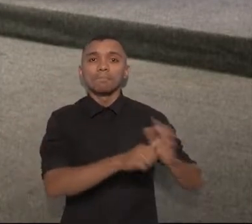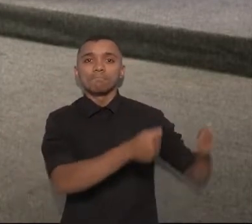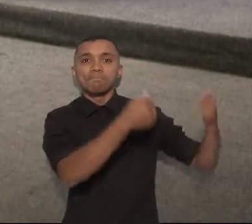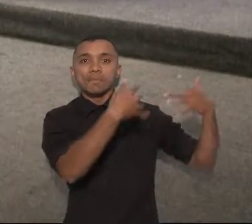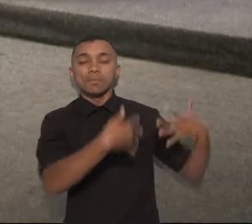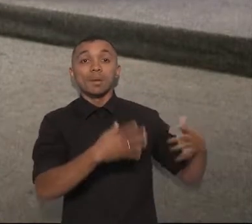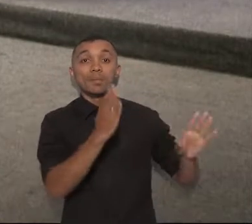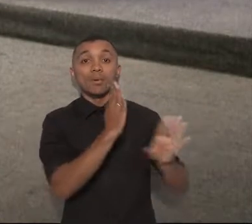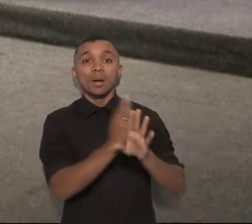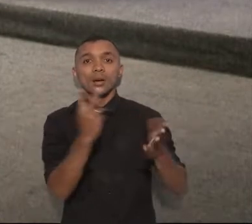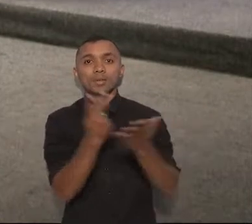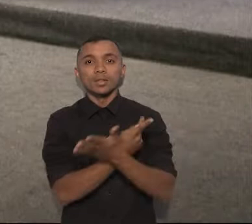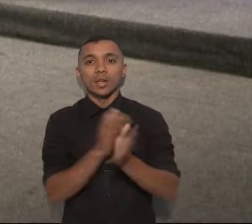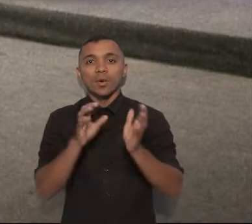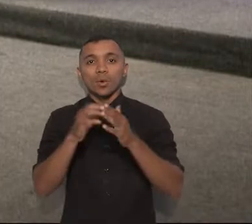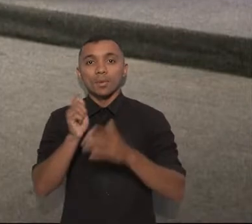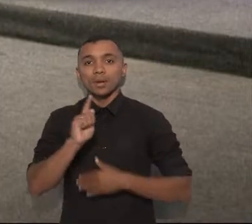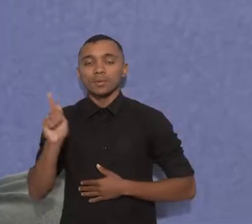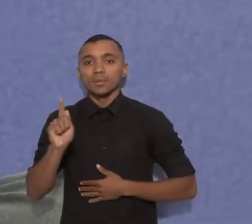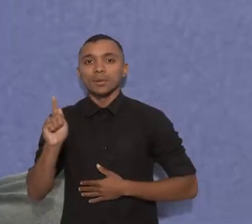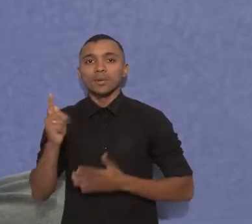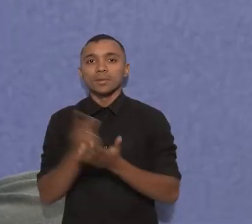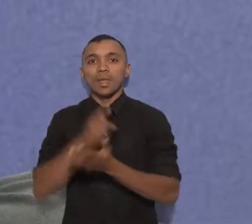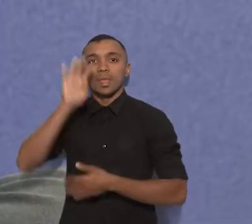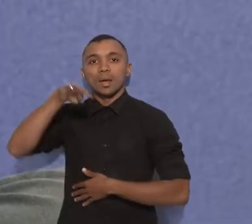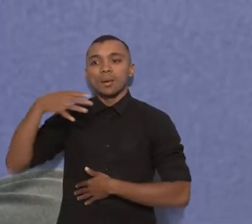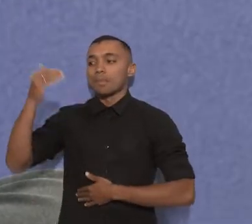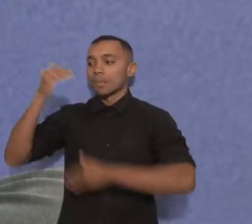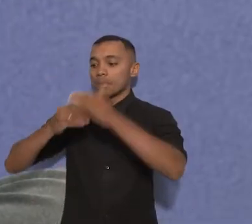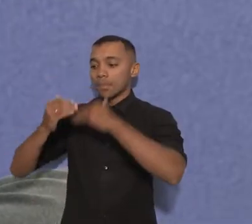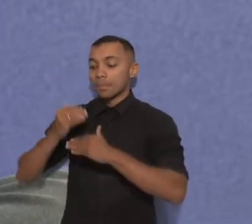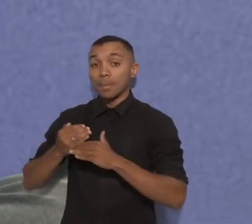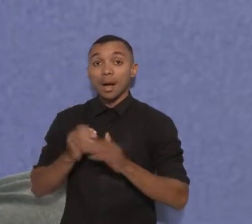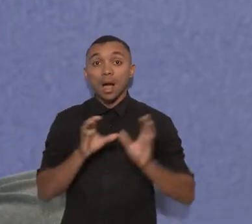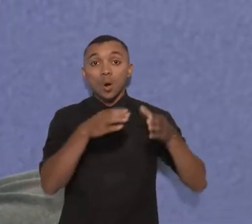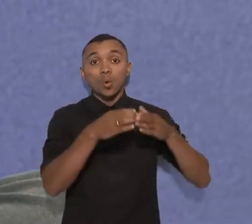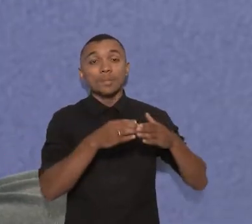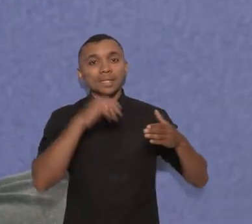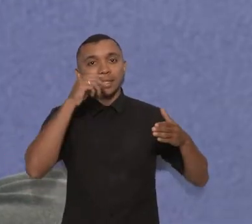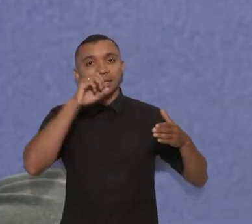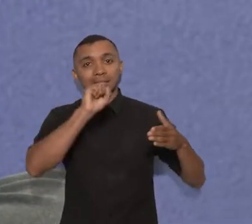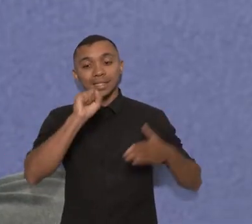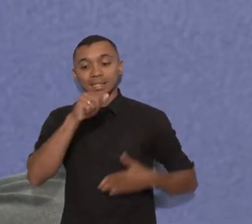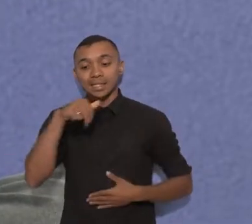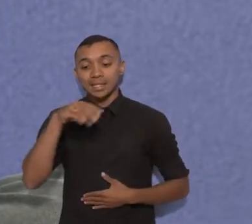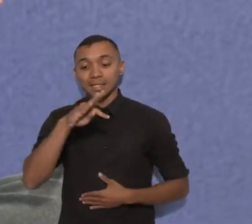falando foi quando o Grêmio perdeu uma classificação na Copa do Brasil. Exatamente. Contra o Santos, por causa exatamente. Do...